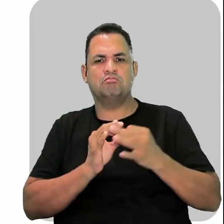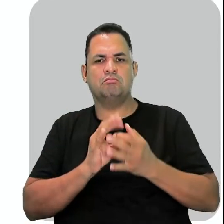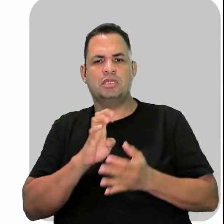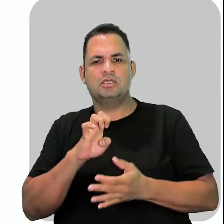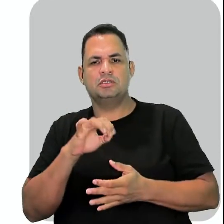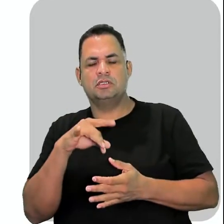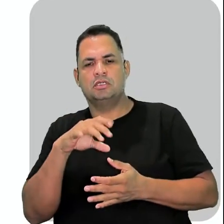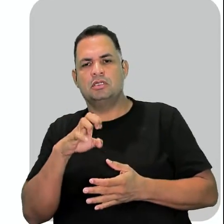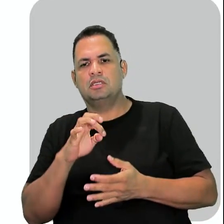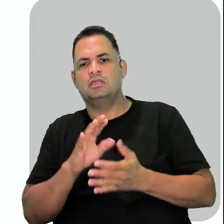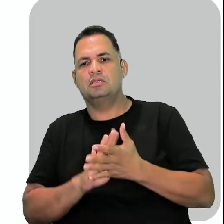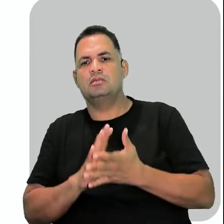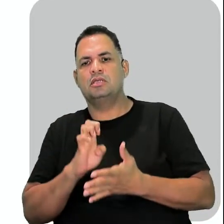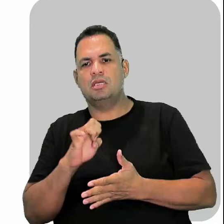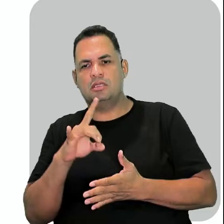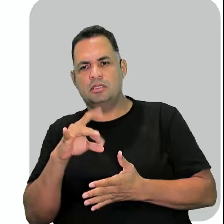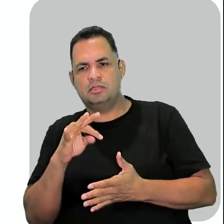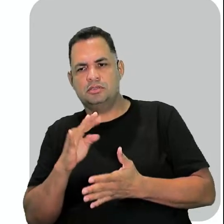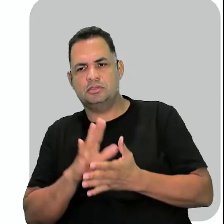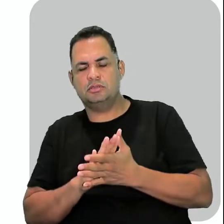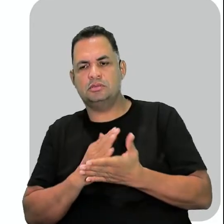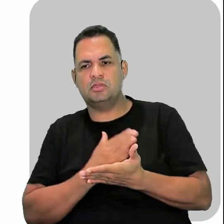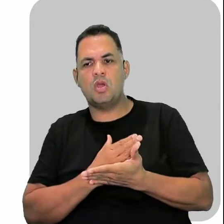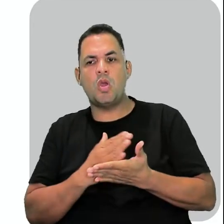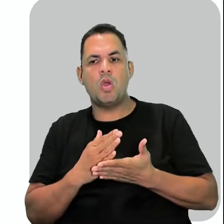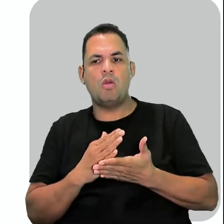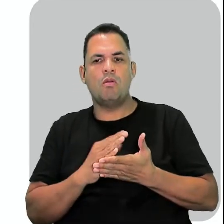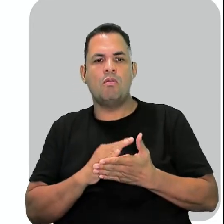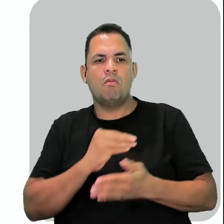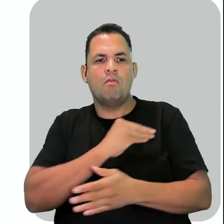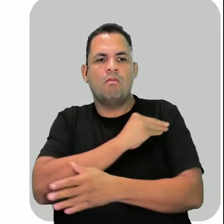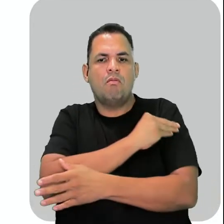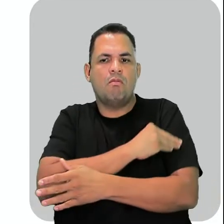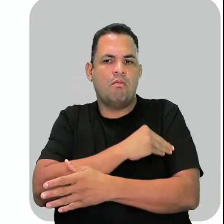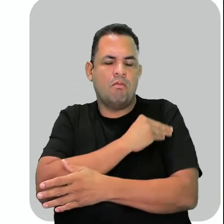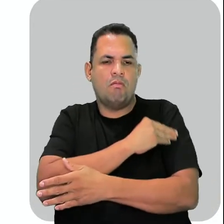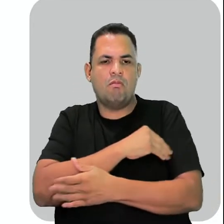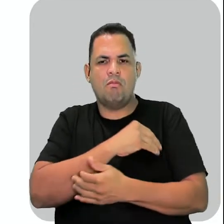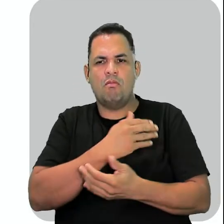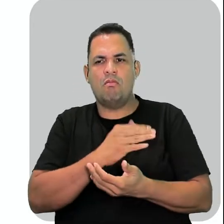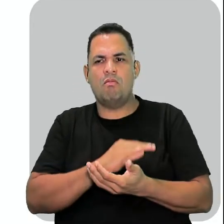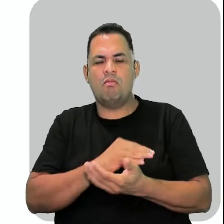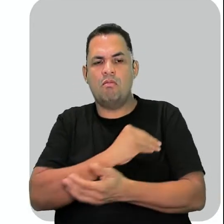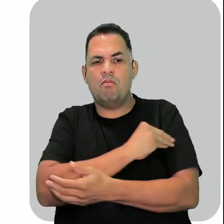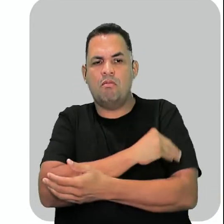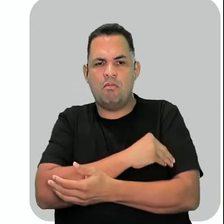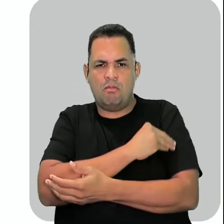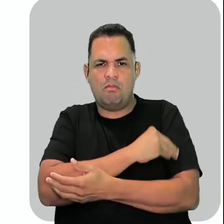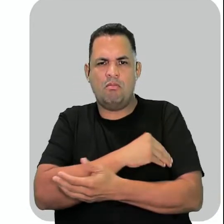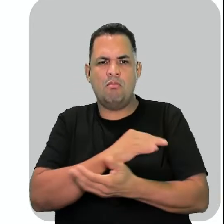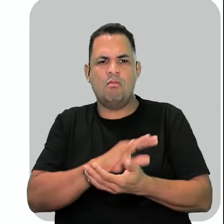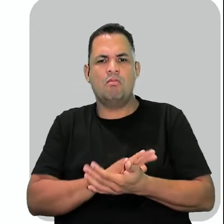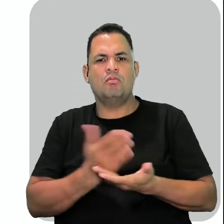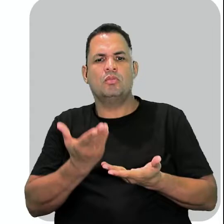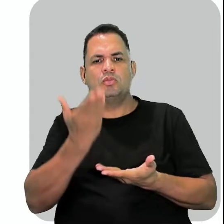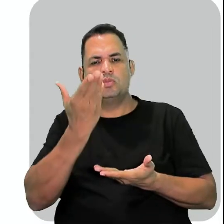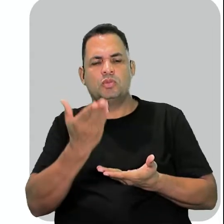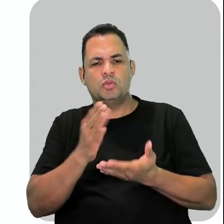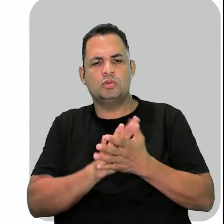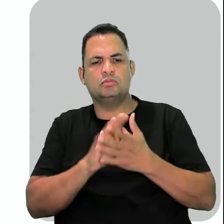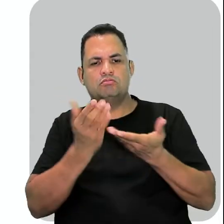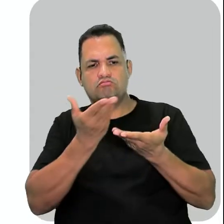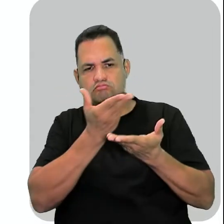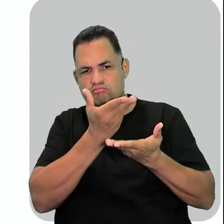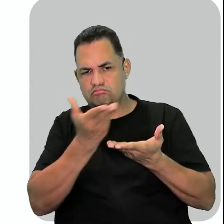etileno e éter etílico a partir da reação, né, a partir do álcool etílico, de acordo